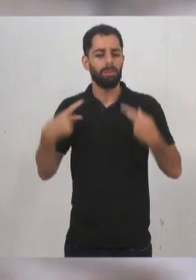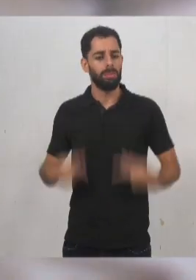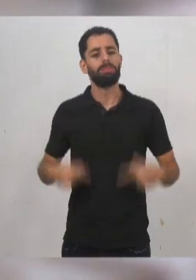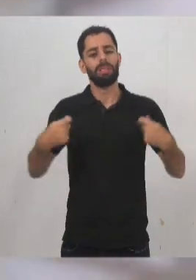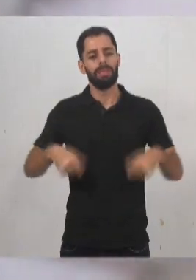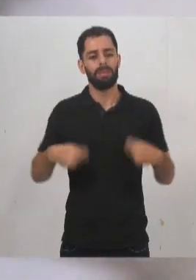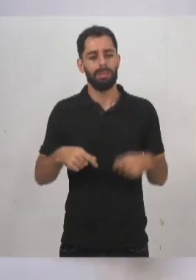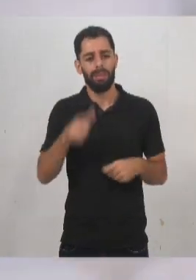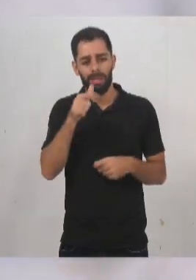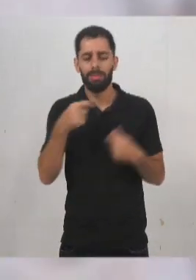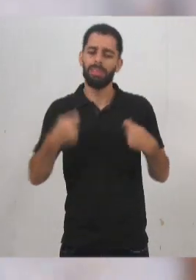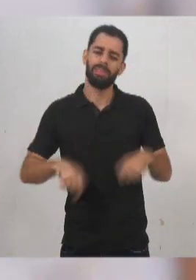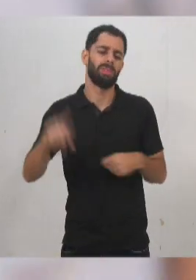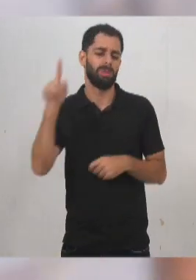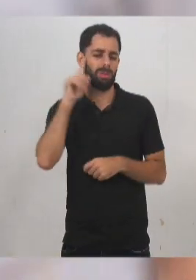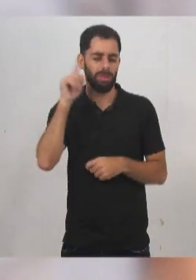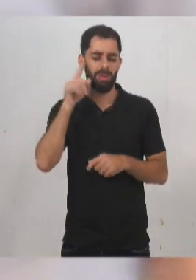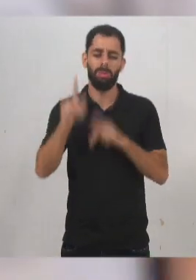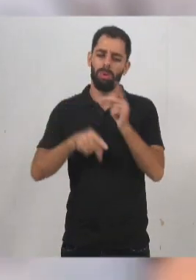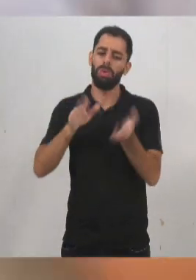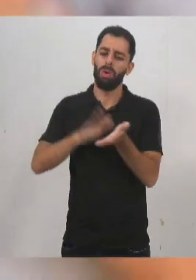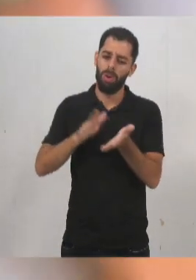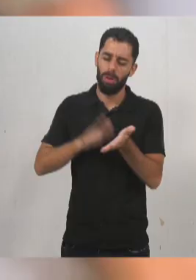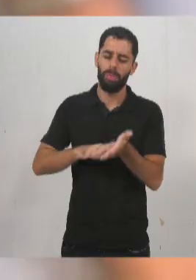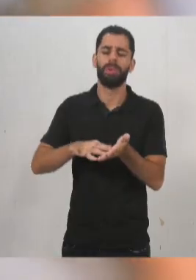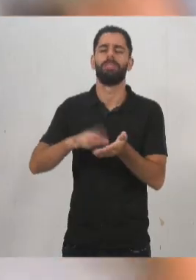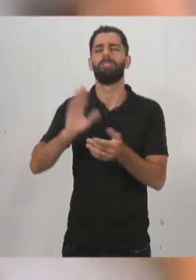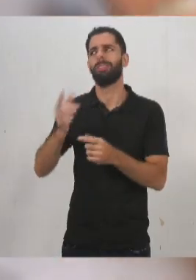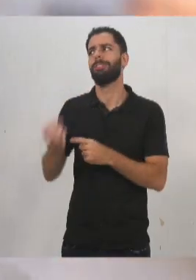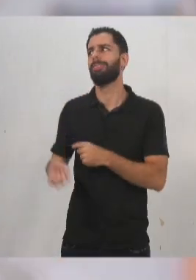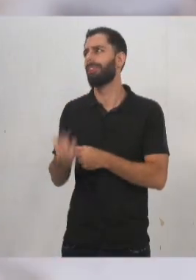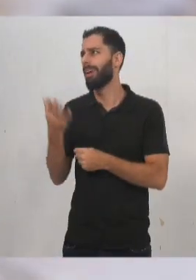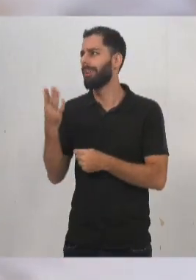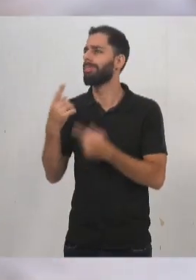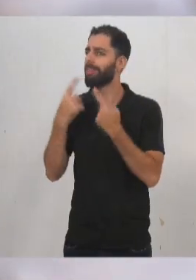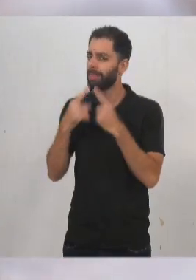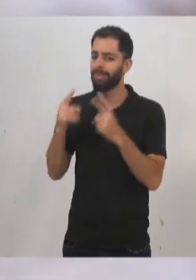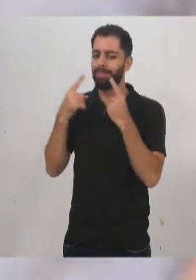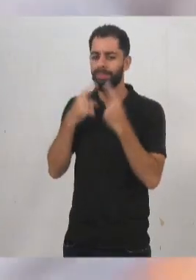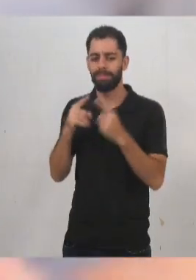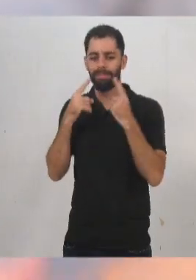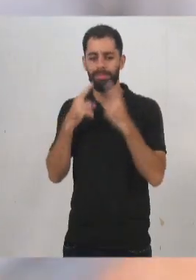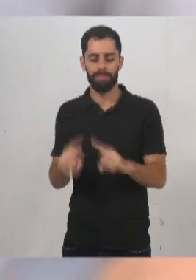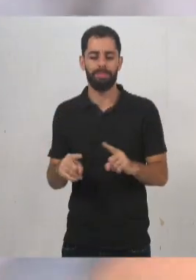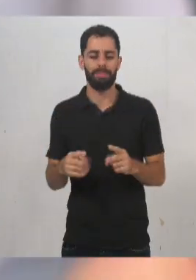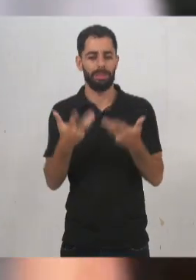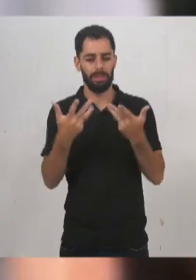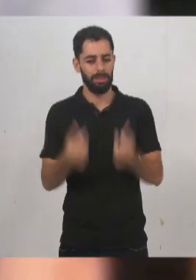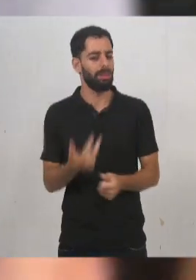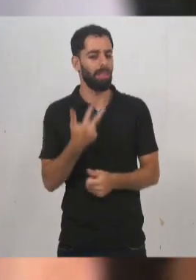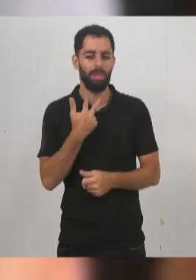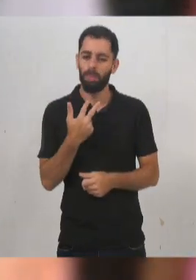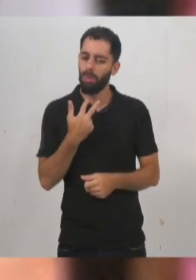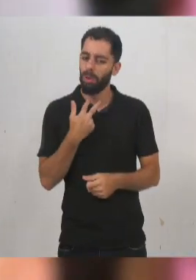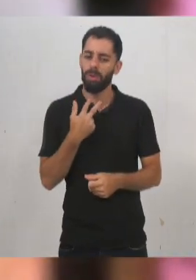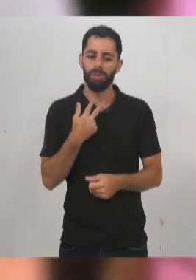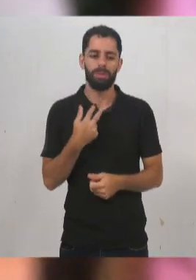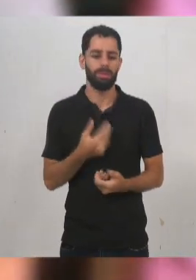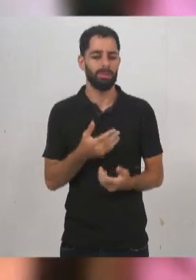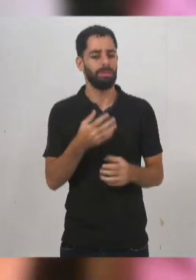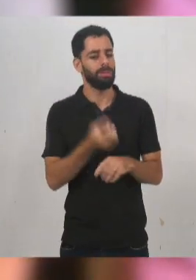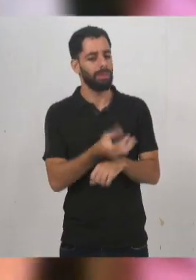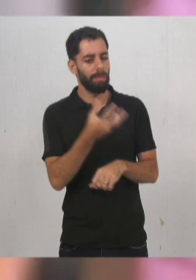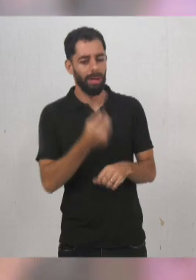isso né O povo já tá tempo cobrando e essa novela é antiga e entra Ano sai ano então assim não dá mais para ter tolerância com o Samai